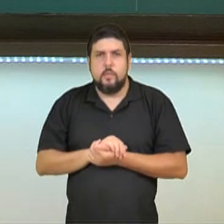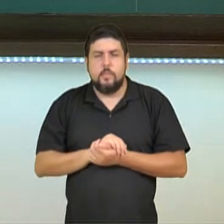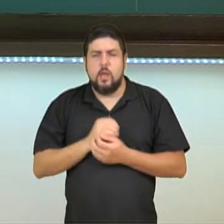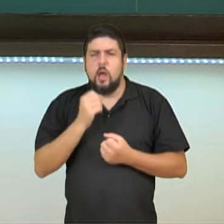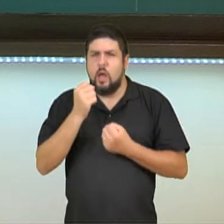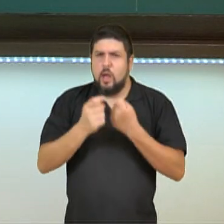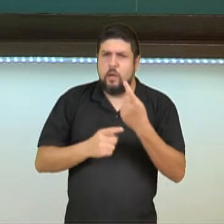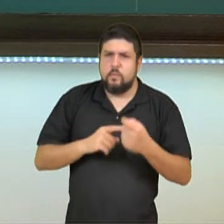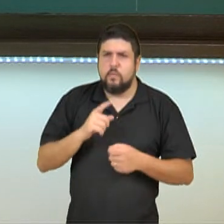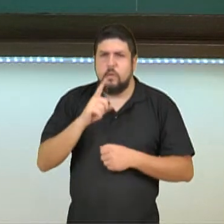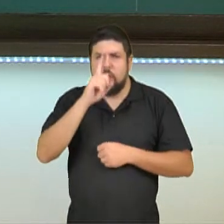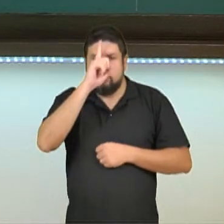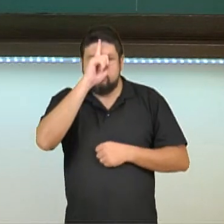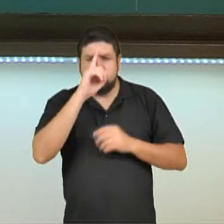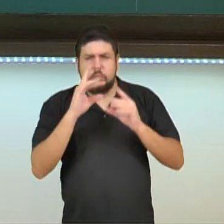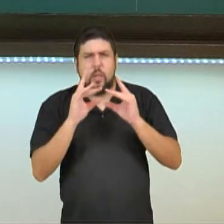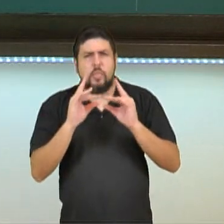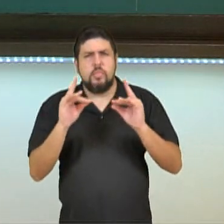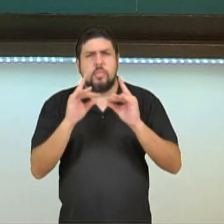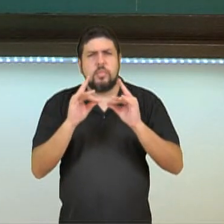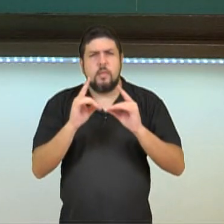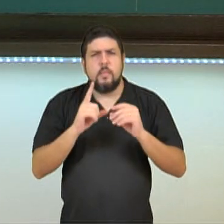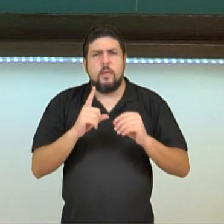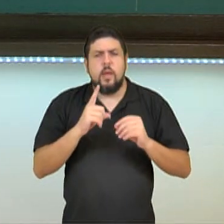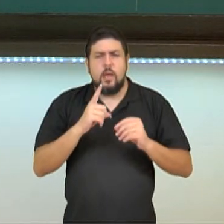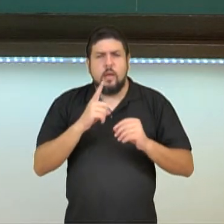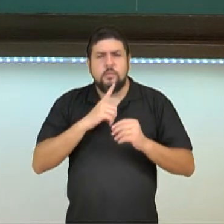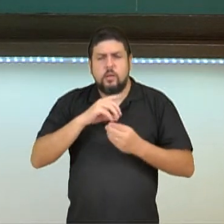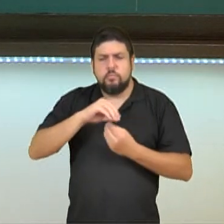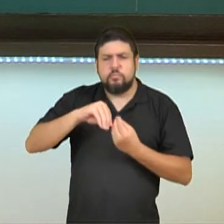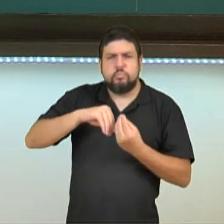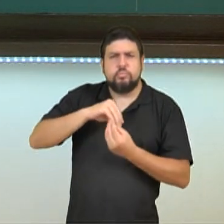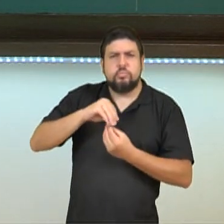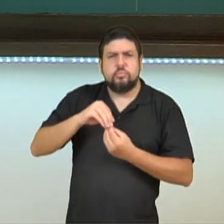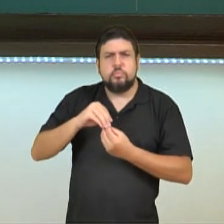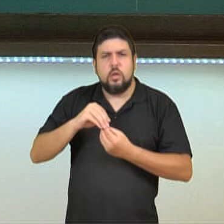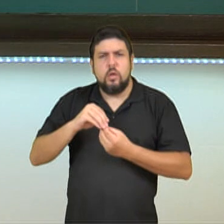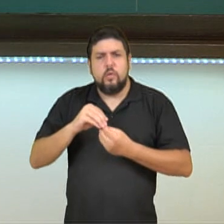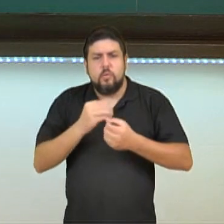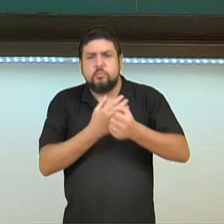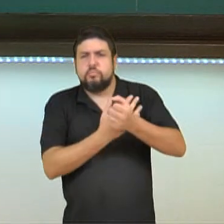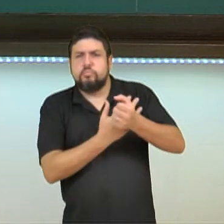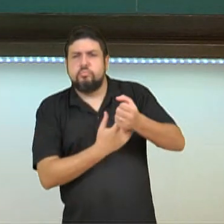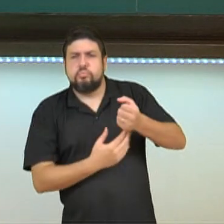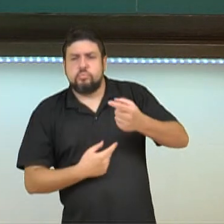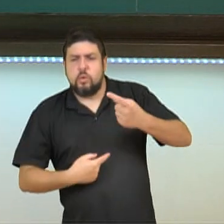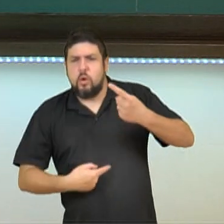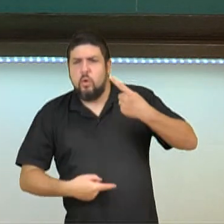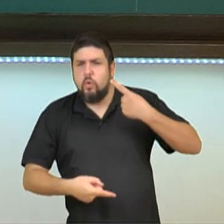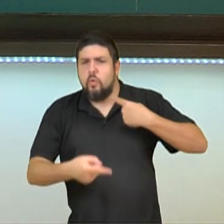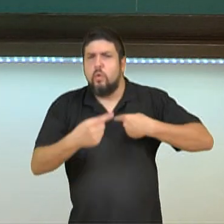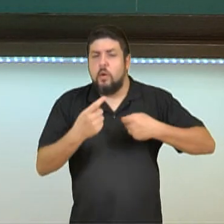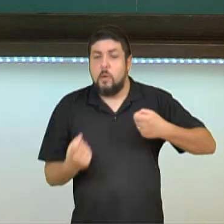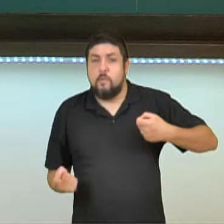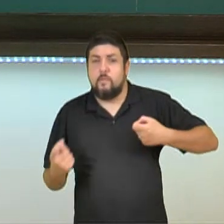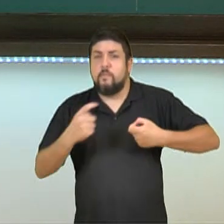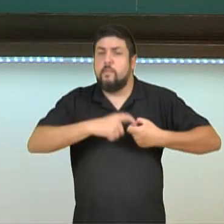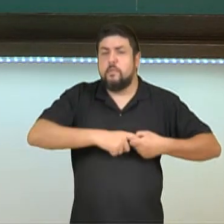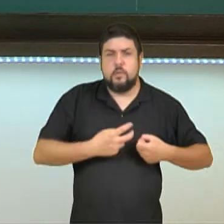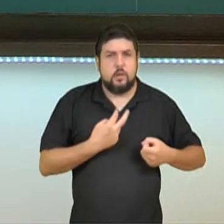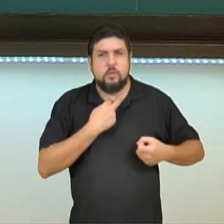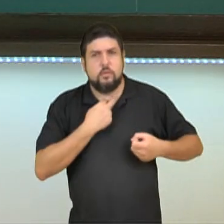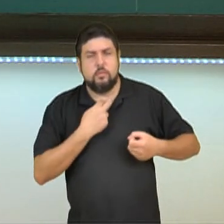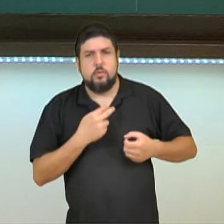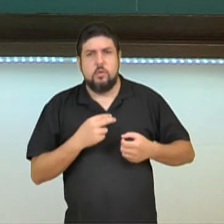tem coisas que precisam ser retiradas, que não podem voltar para o sangue desse jeito. Então essa linfa pelos